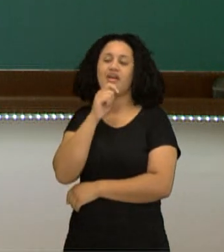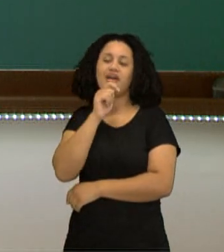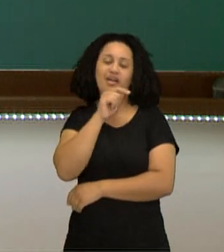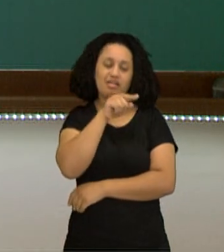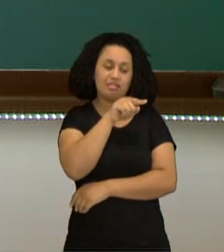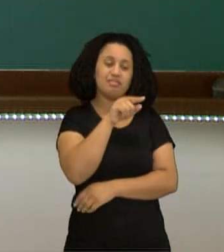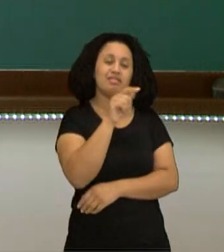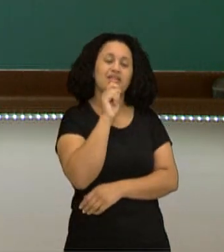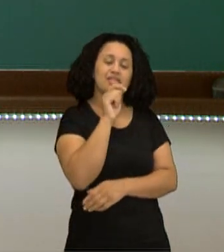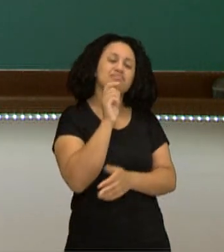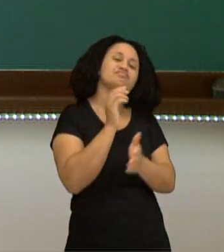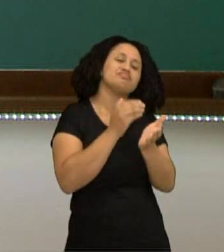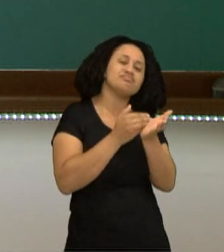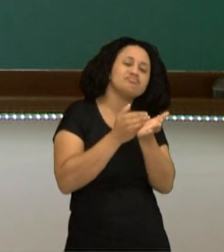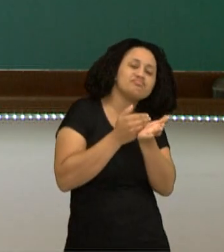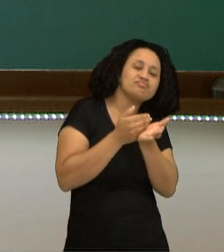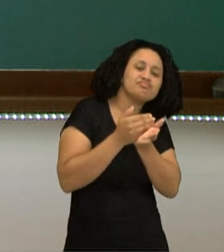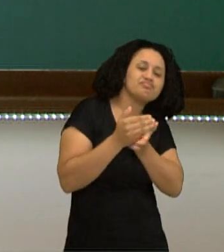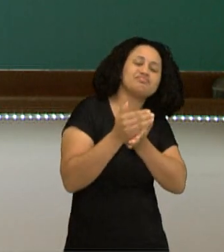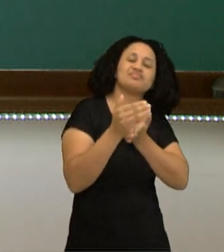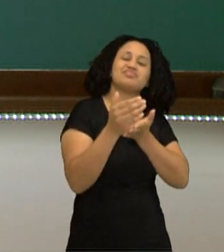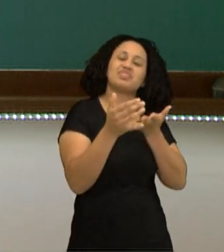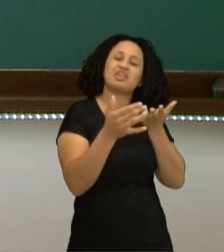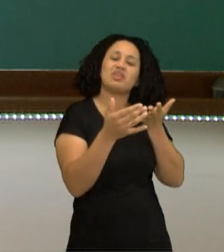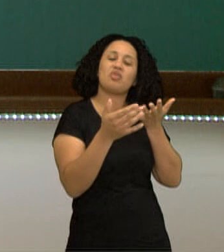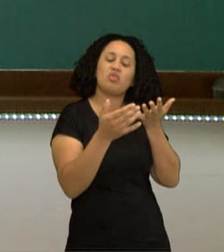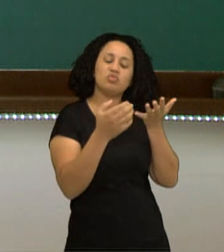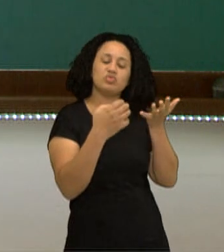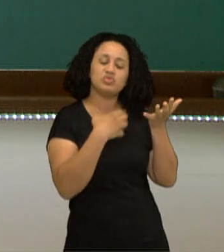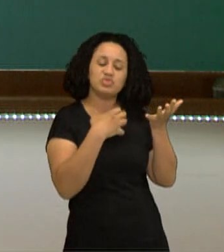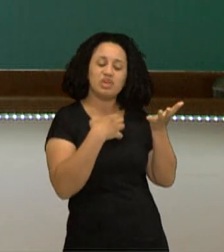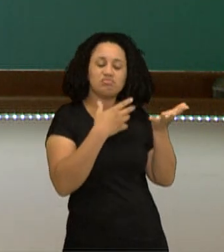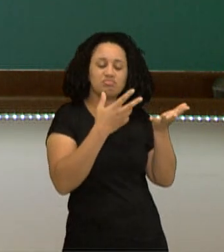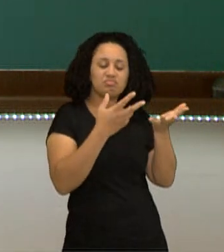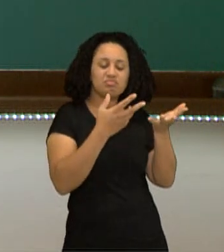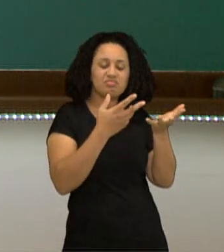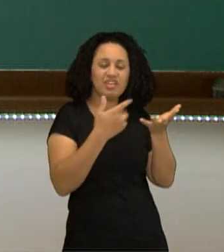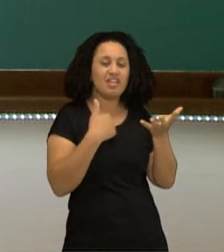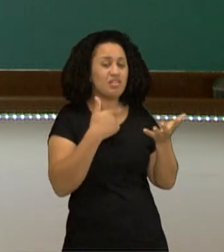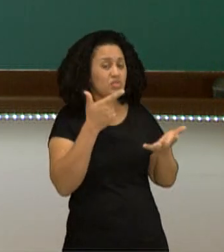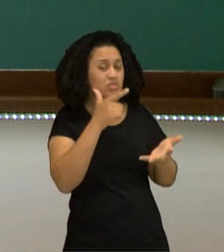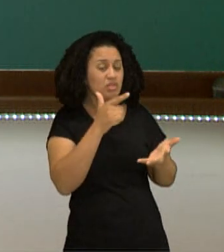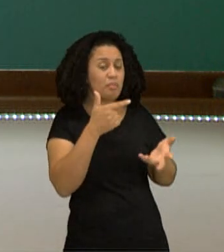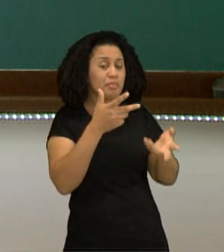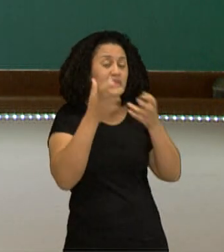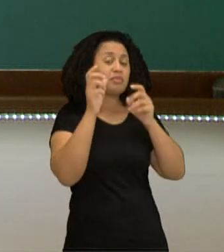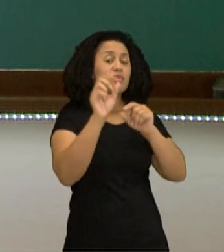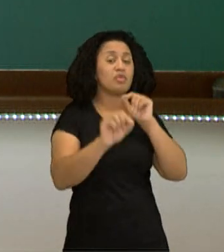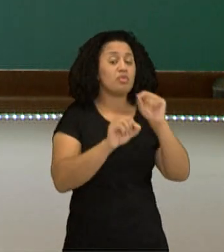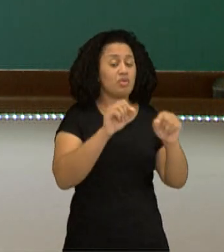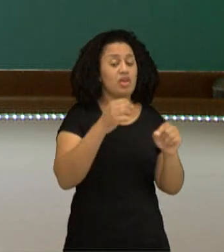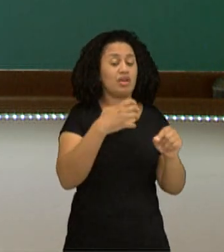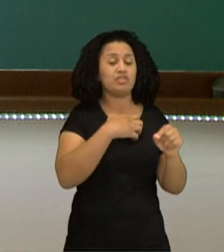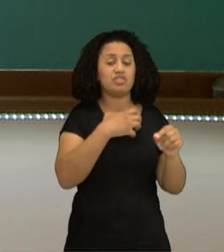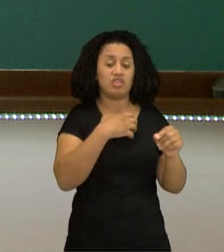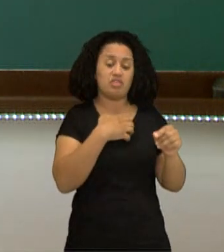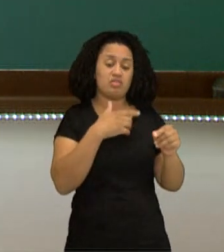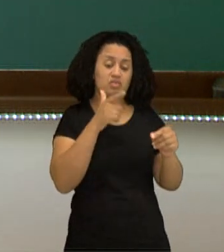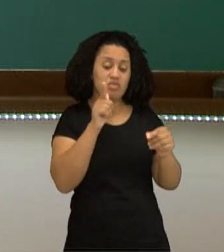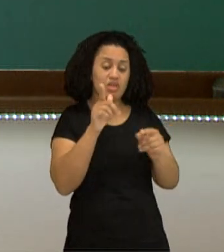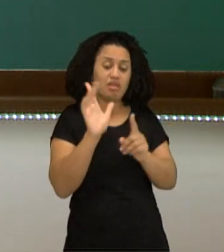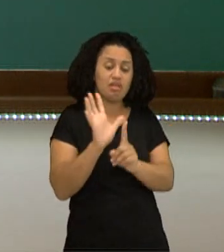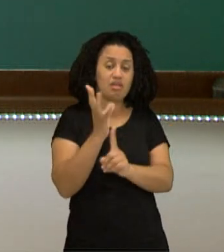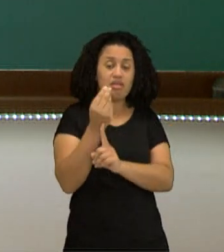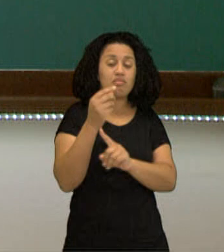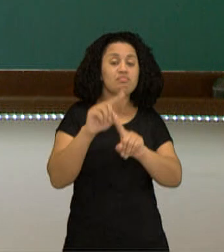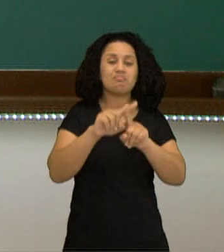primeiros passos, aonde era como ele tinha, era a maneira que ele encontrou de chamar esse jeito de se fazer arte,